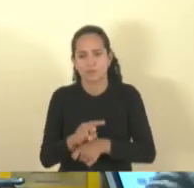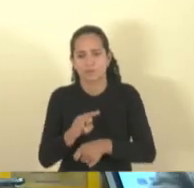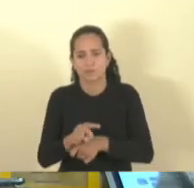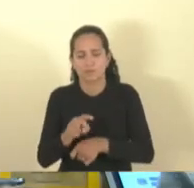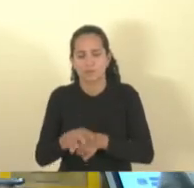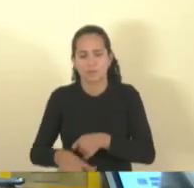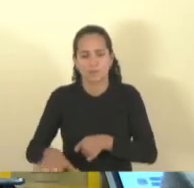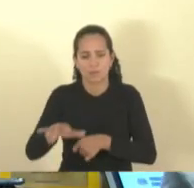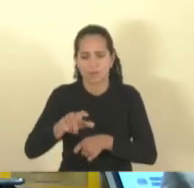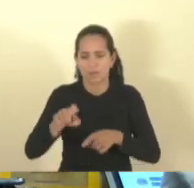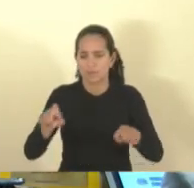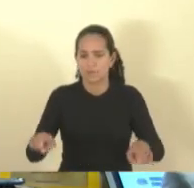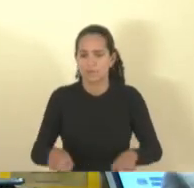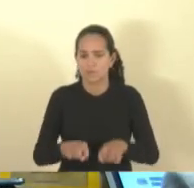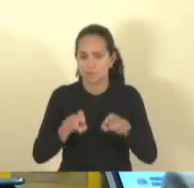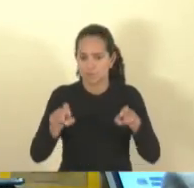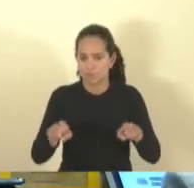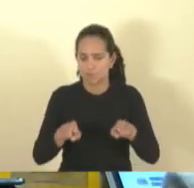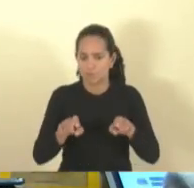de informação.